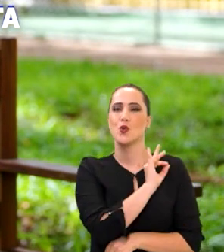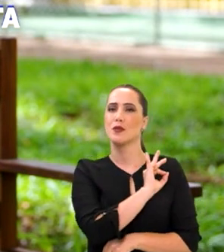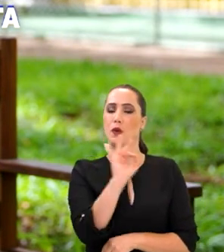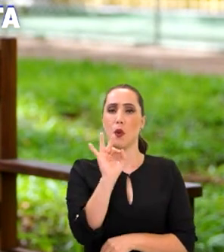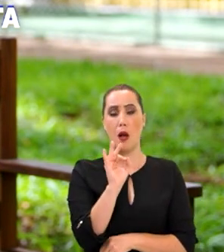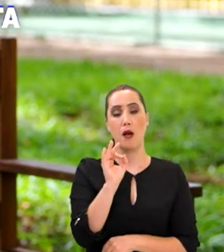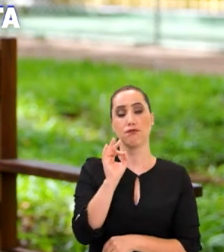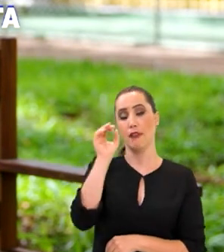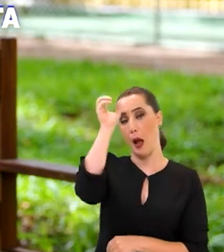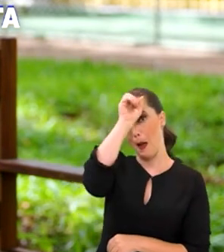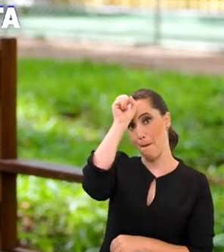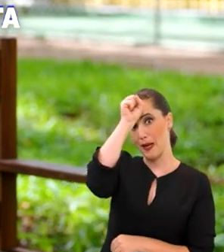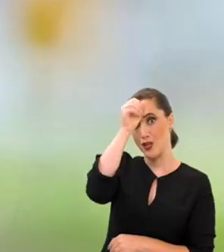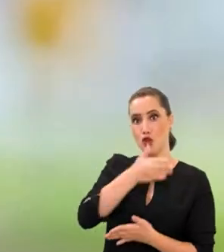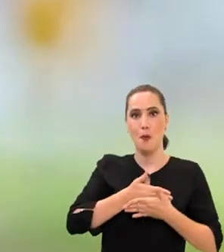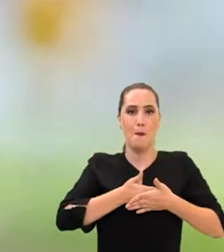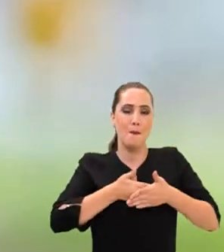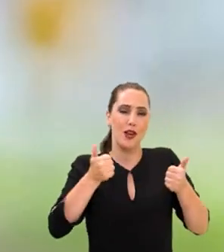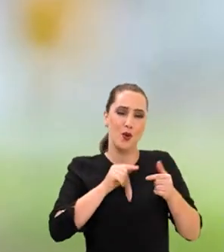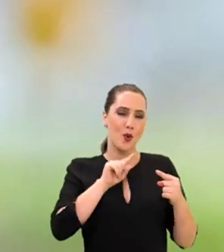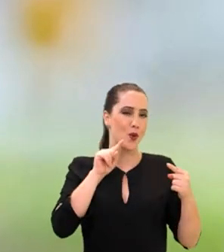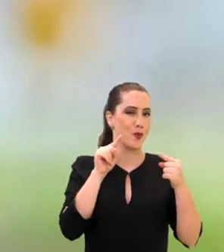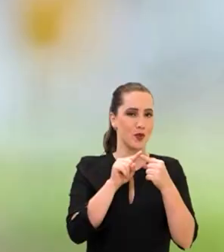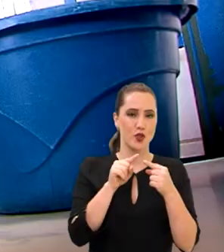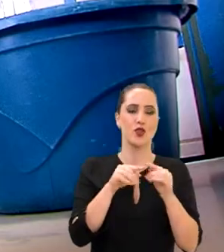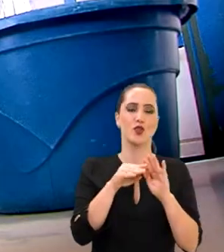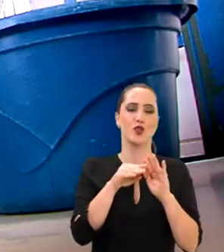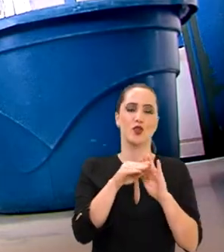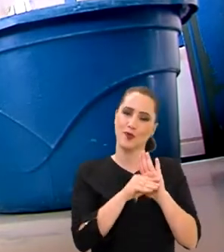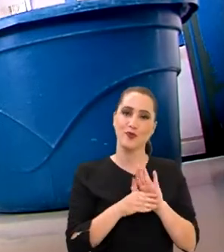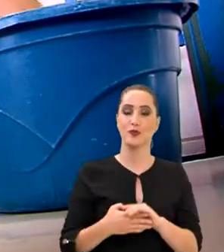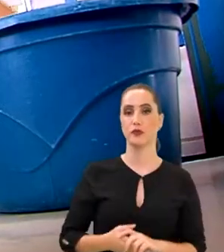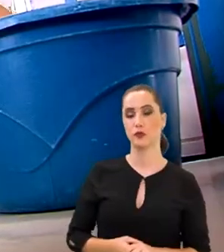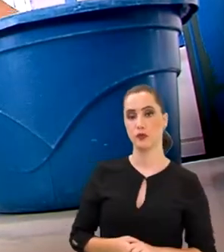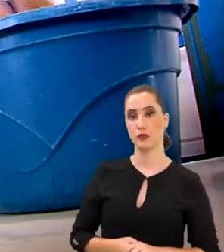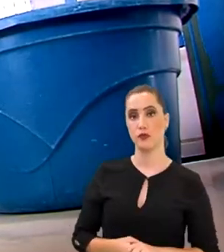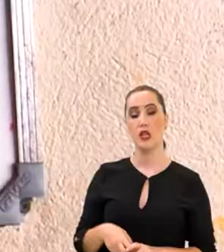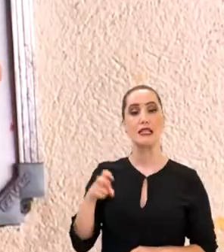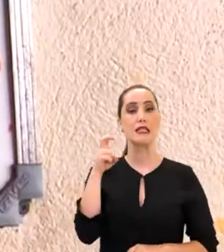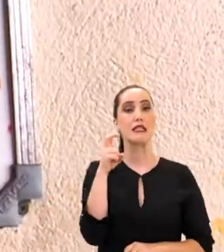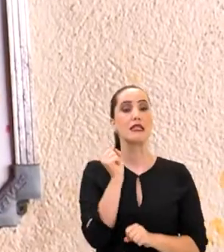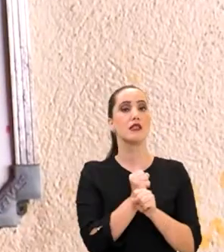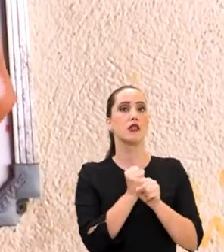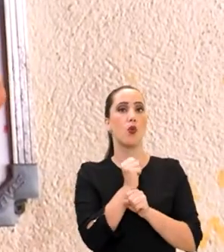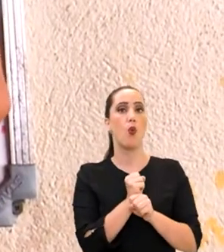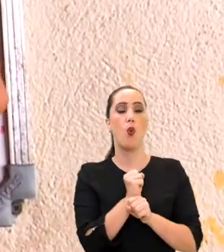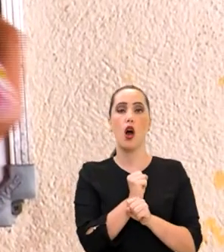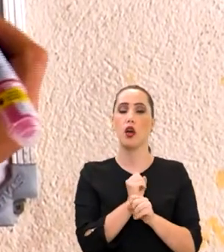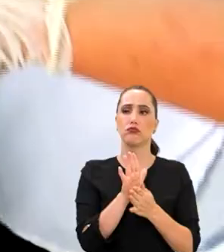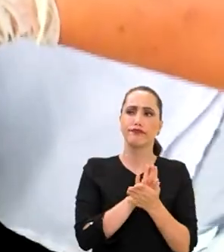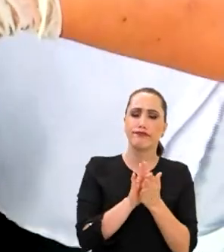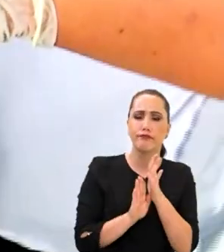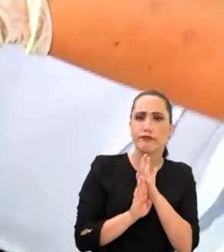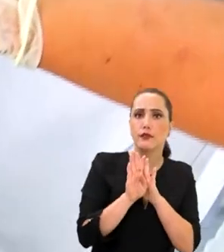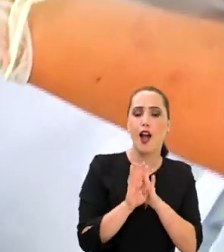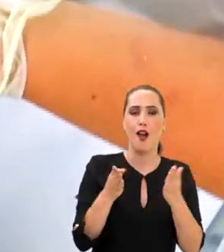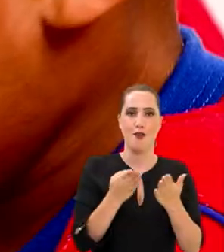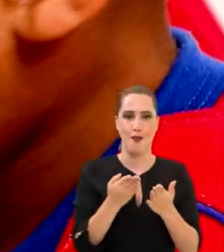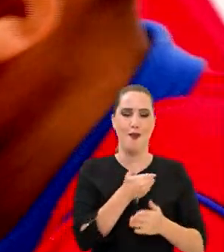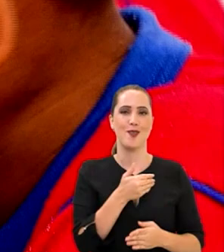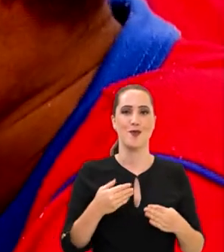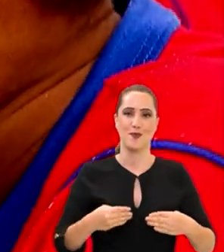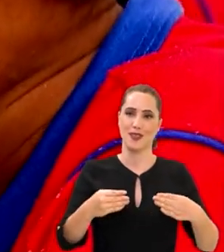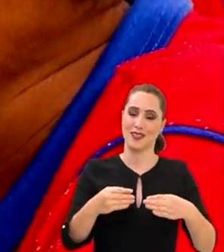bem nutrido, ele aprende melhor. E esse que é o grande objetivo do PNAD. Depois de 5 anos sem reajuste, o Ministério